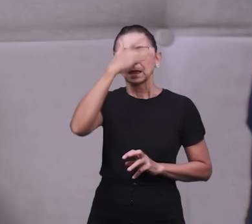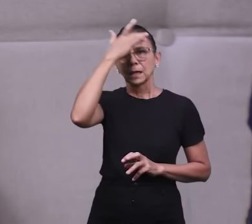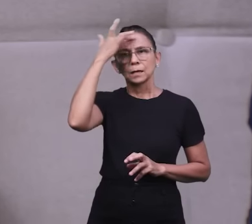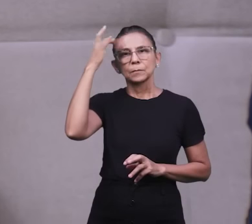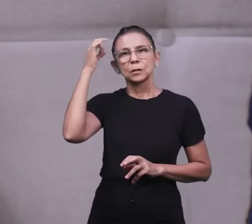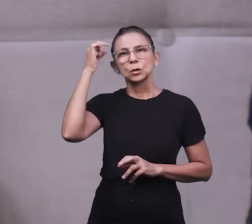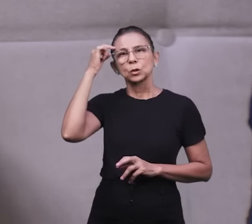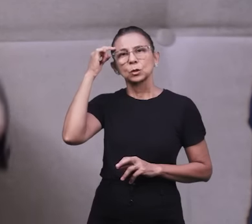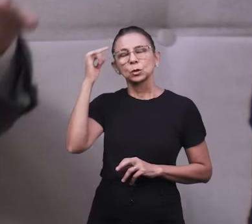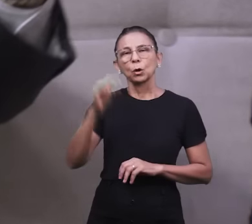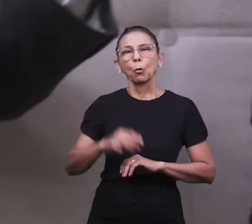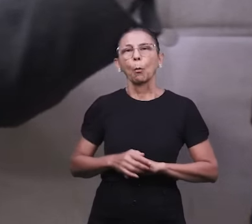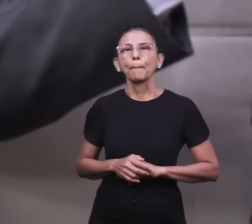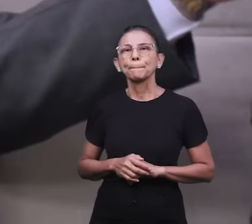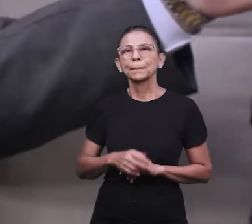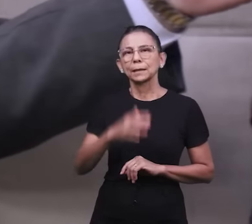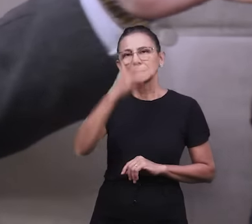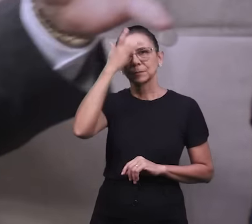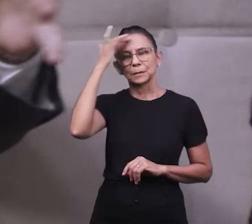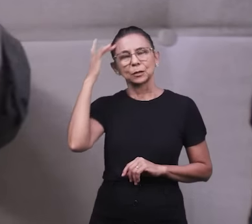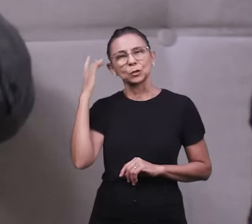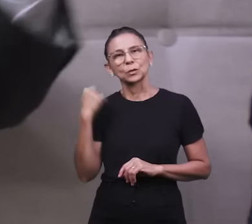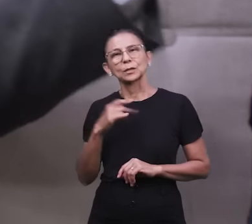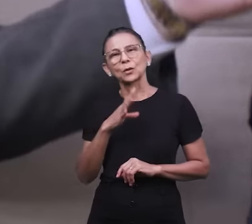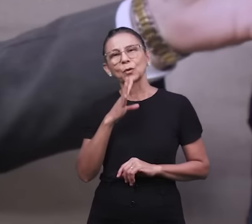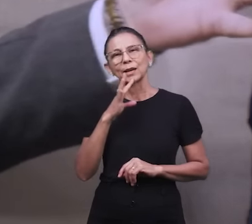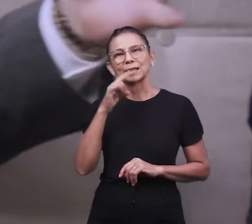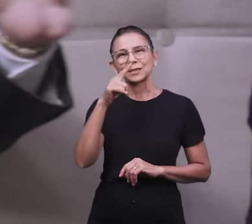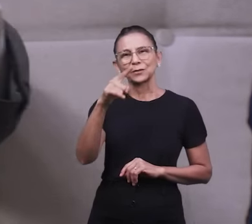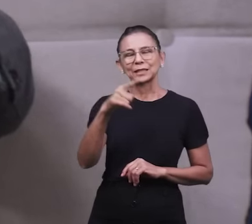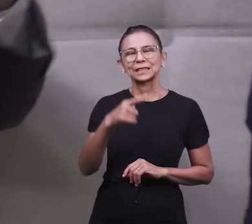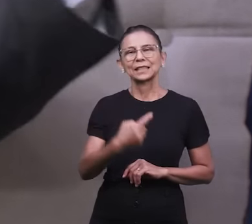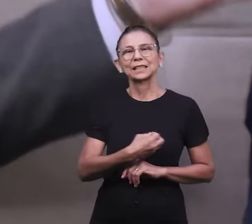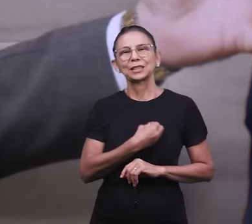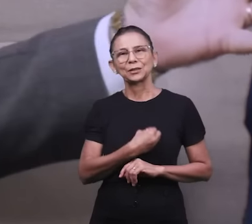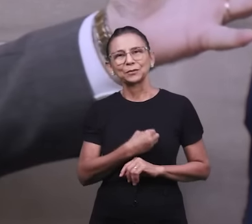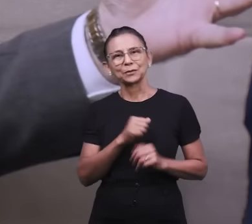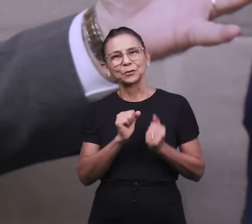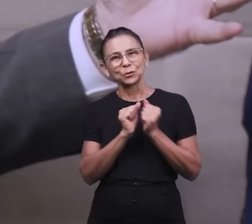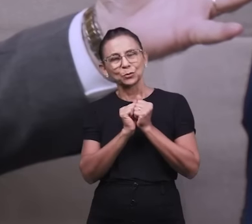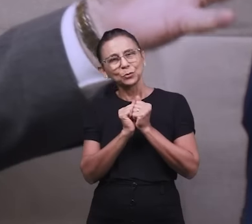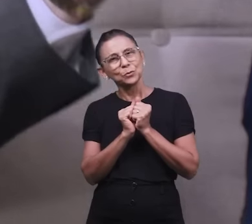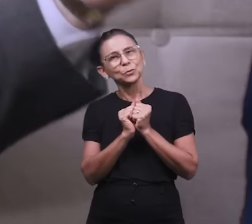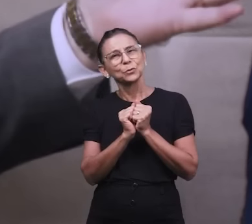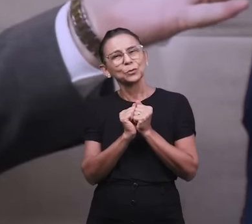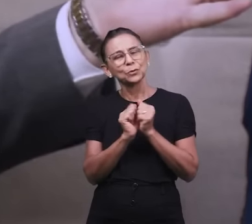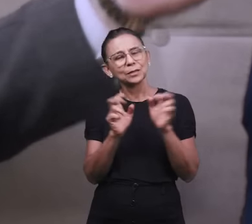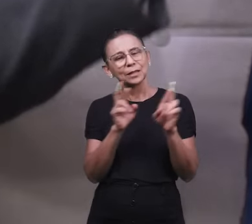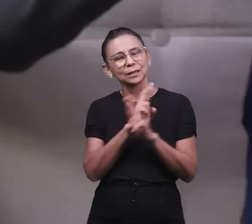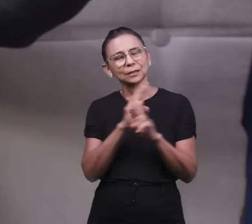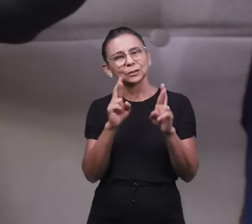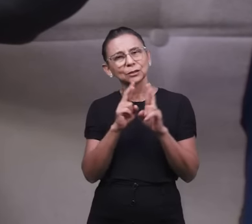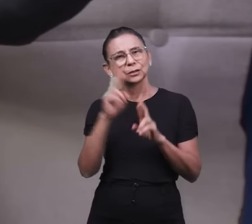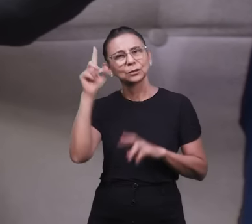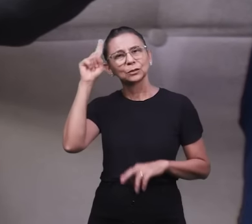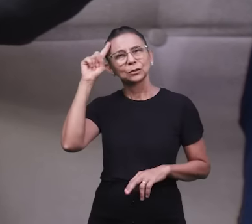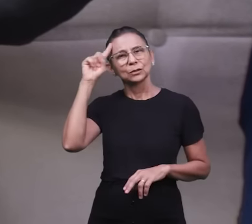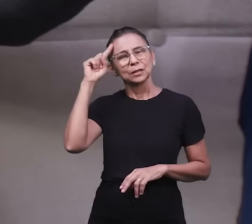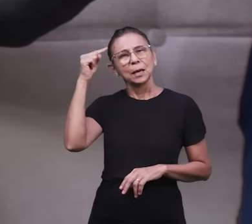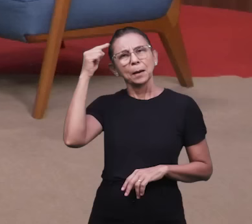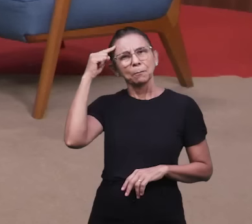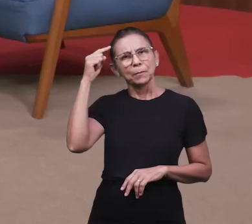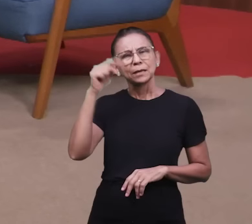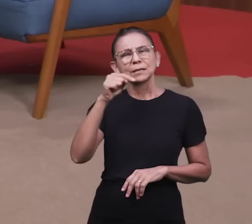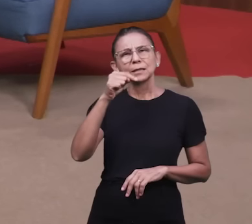sabe que todo mundo que passa por você que trabalha com você que convivo com você sabe o